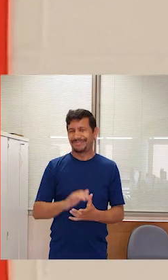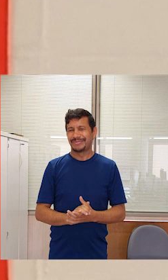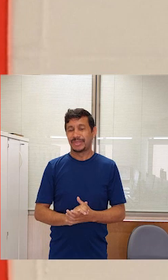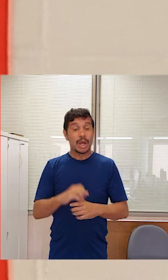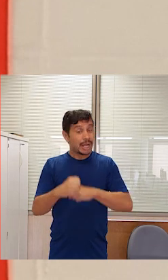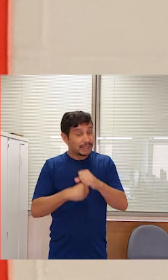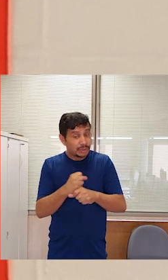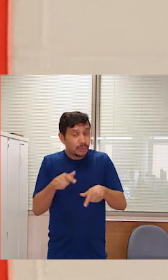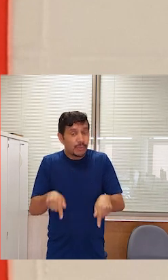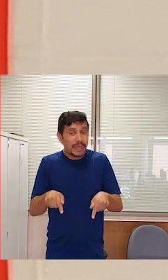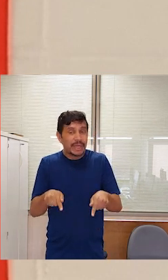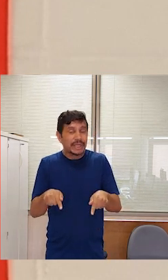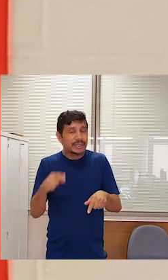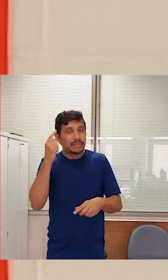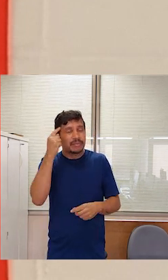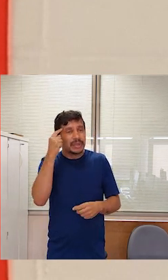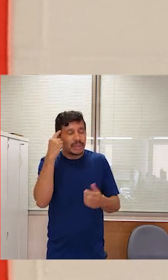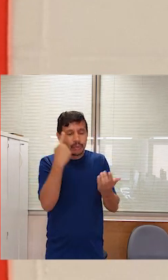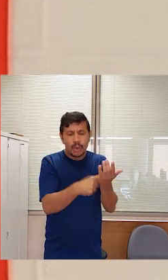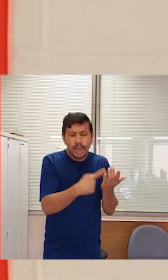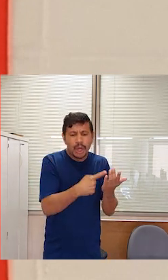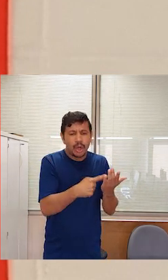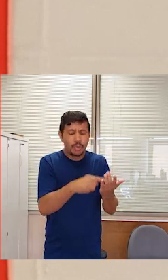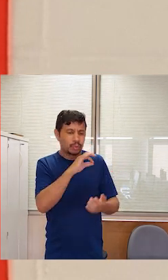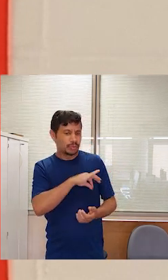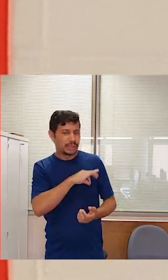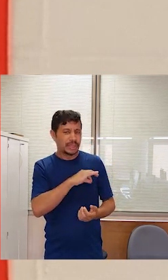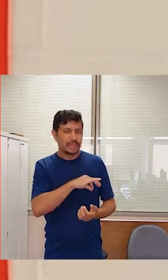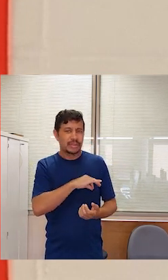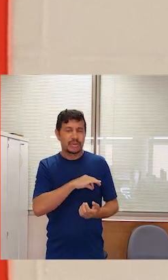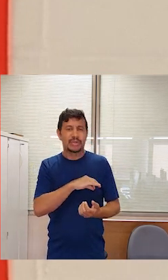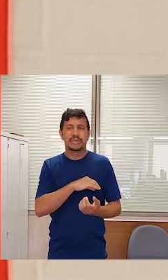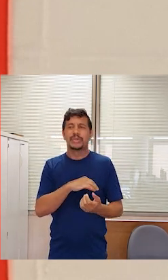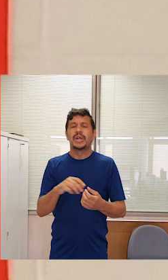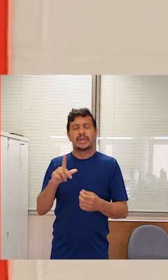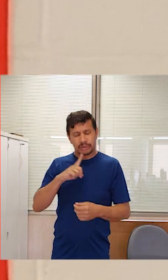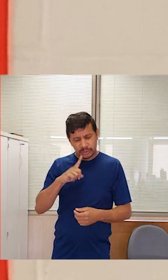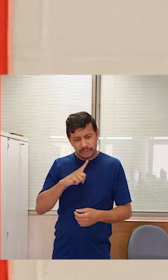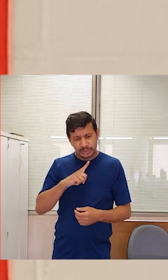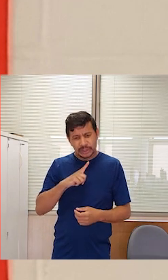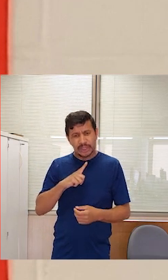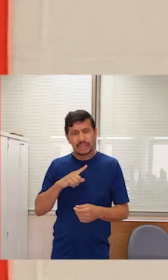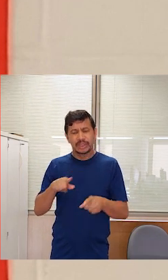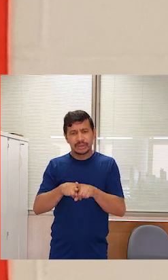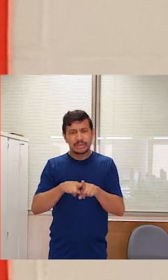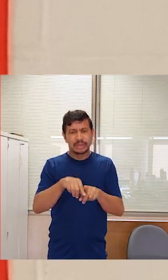Este ano garantimos o melhor acordo salarial, garantindo um abono de